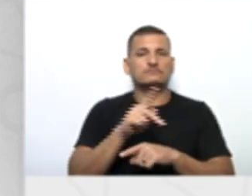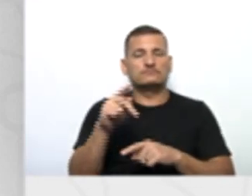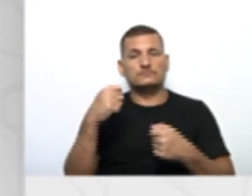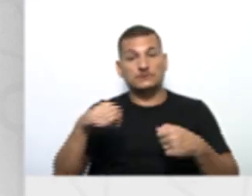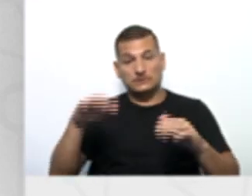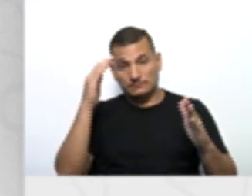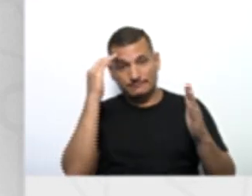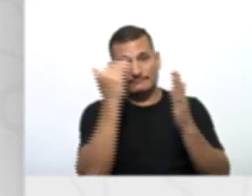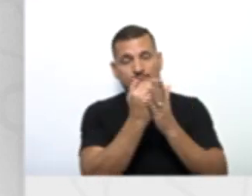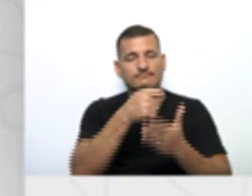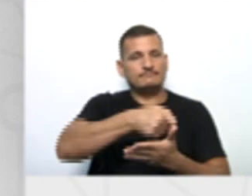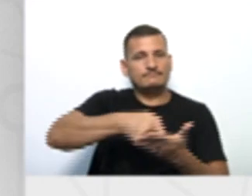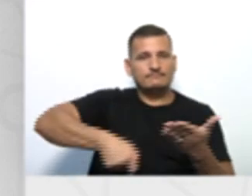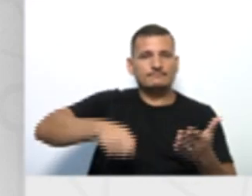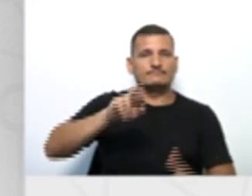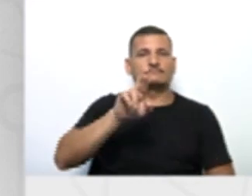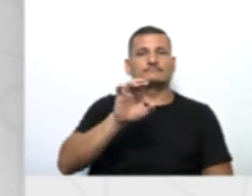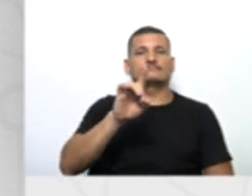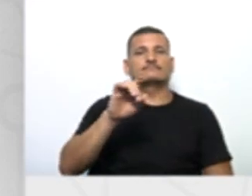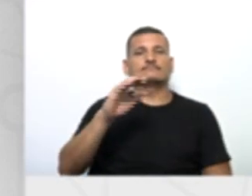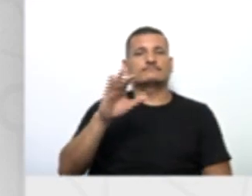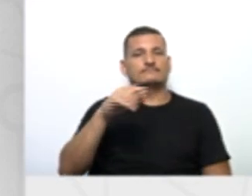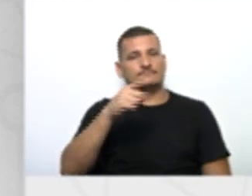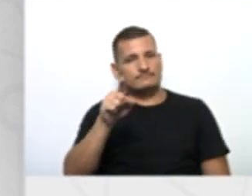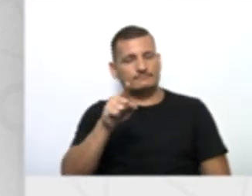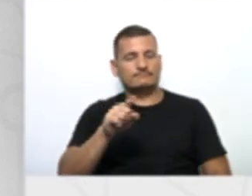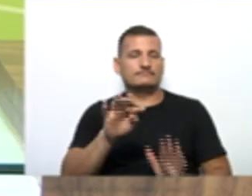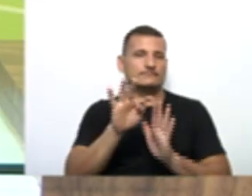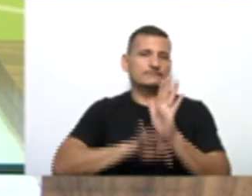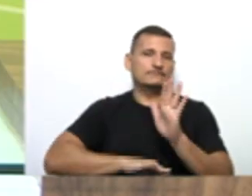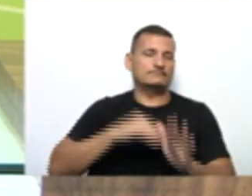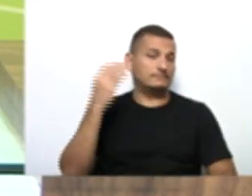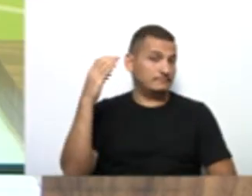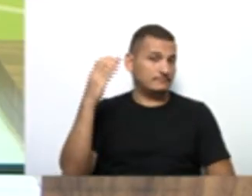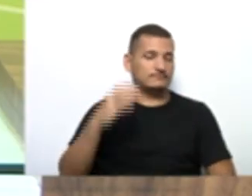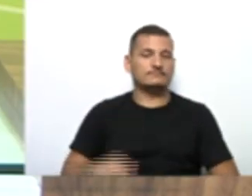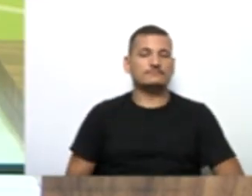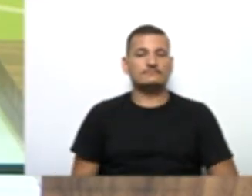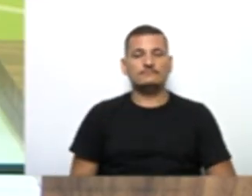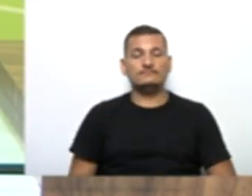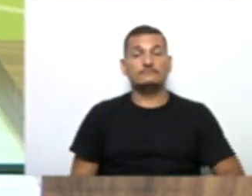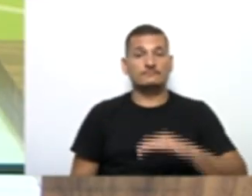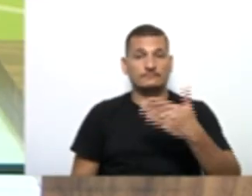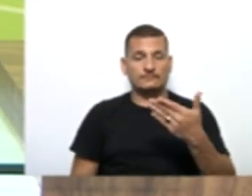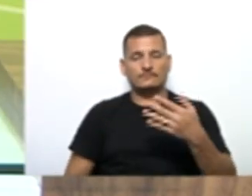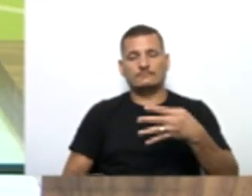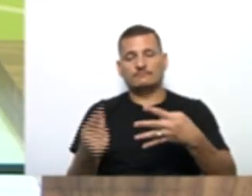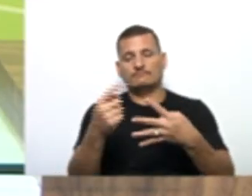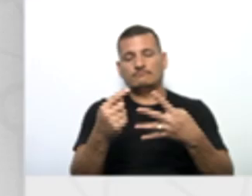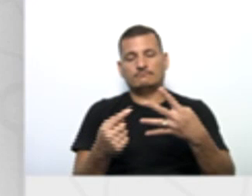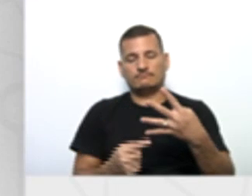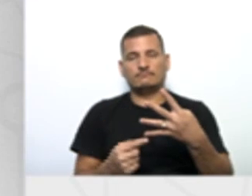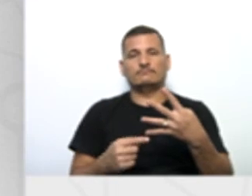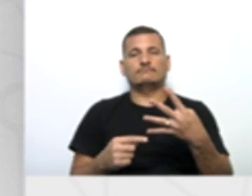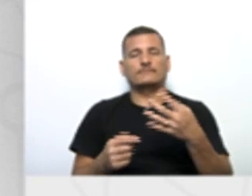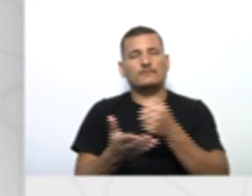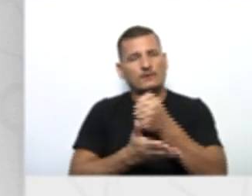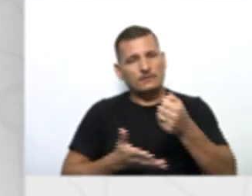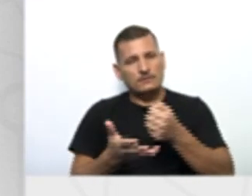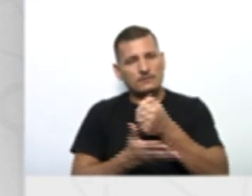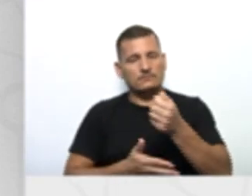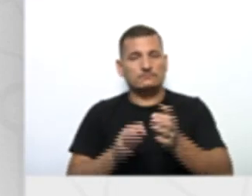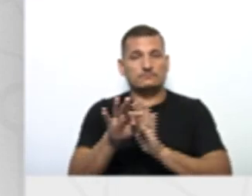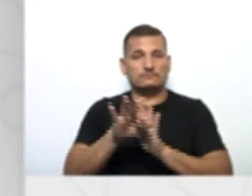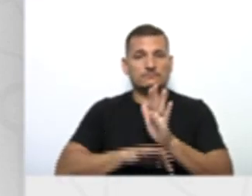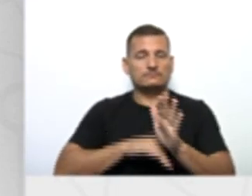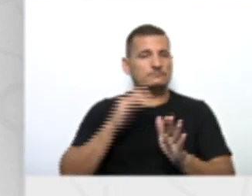seguir na redação de um texto científico? Então, professora Anabela, os quatro princípios básicos, de um texto